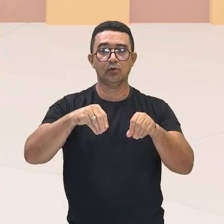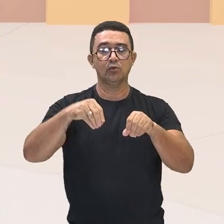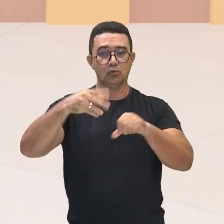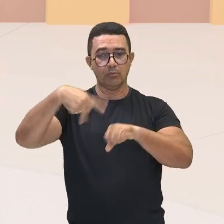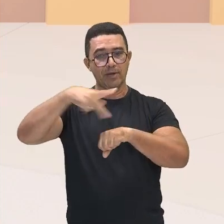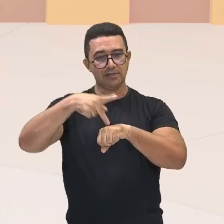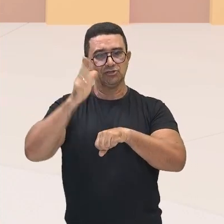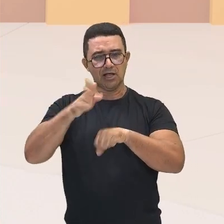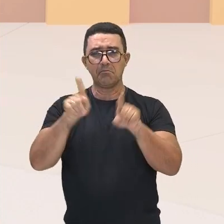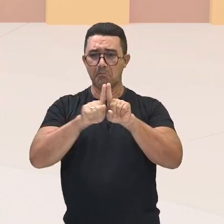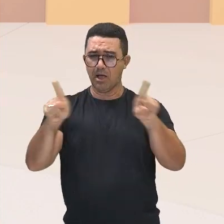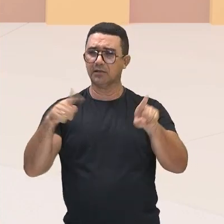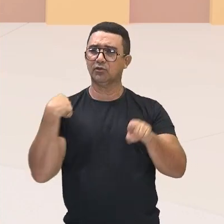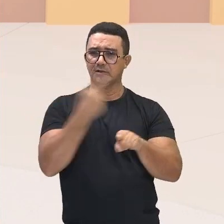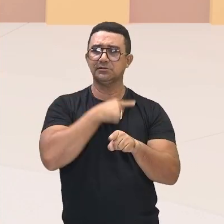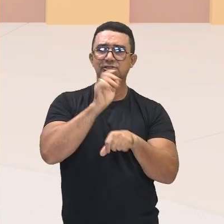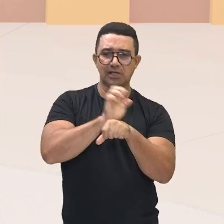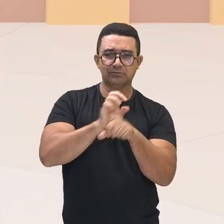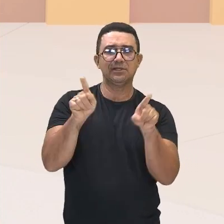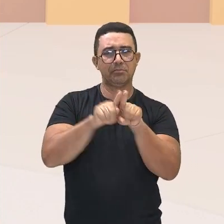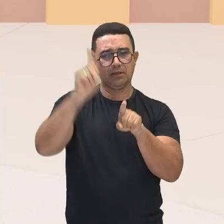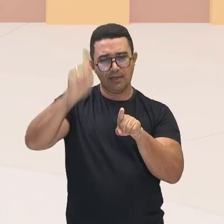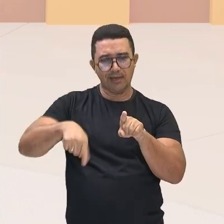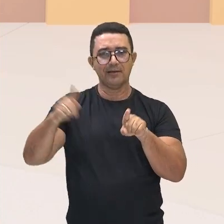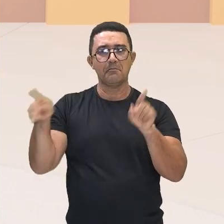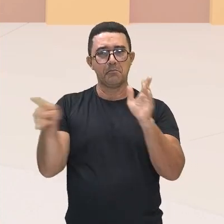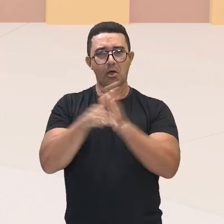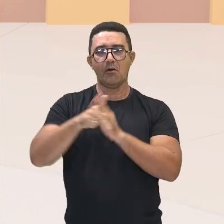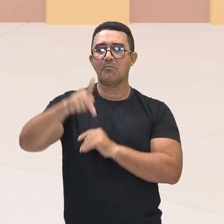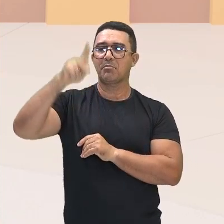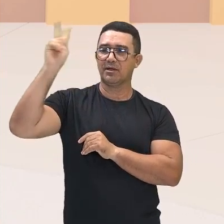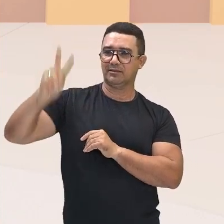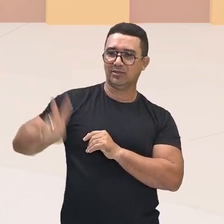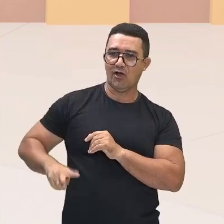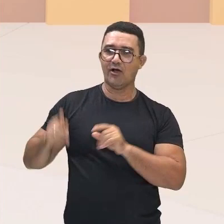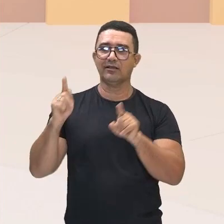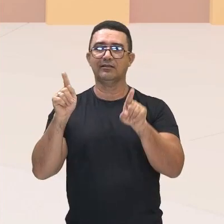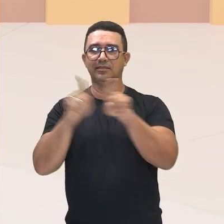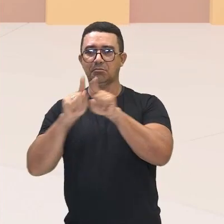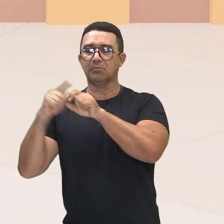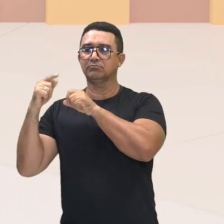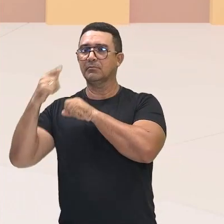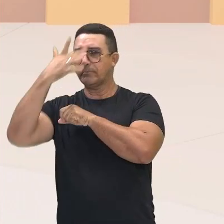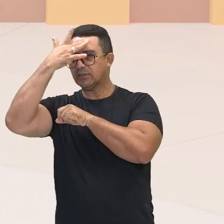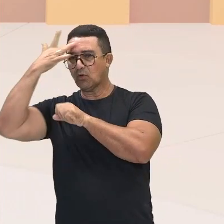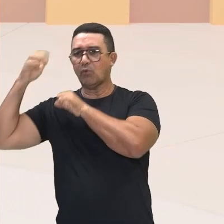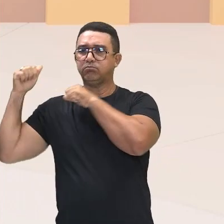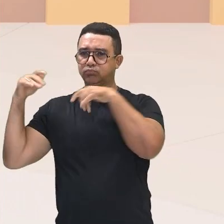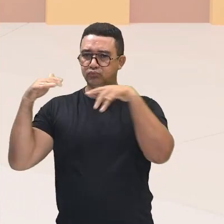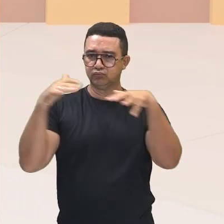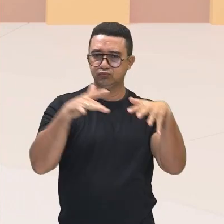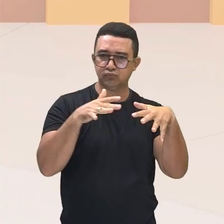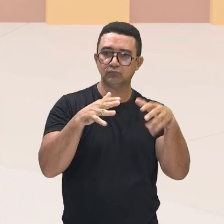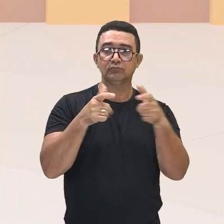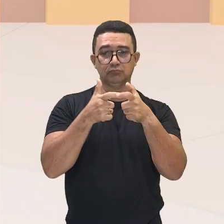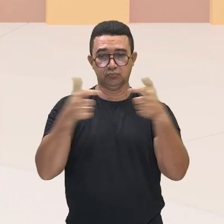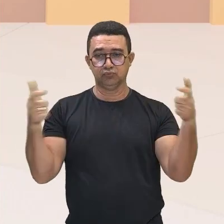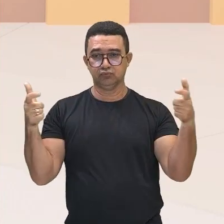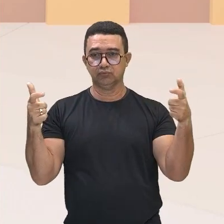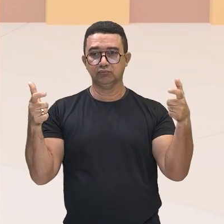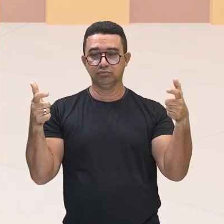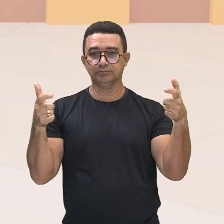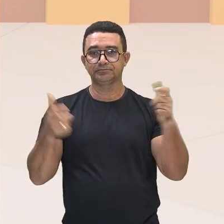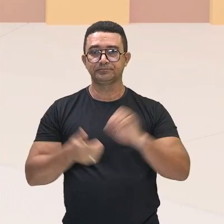nosso estado também tem a sua própria história. Ele também foi ocupado por grupos e pouco a pouco foi se